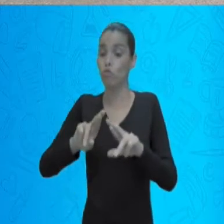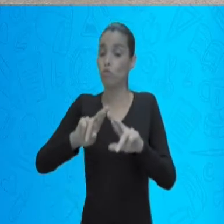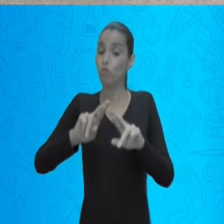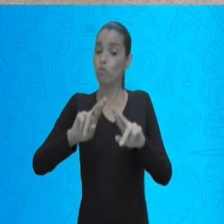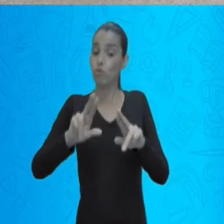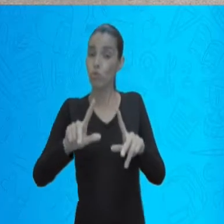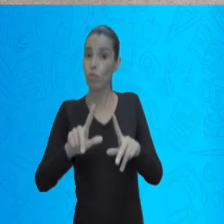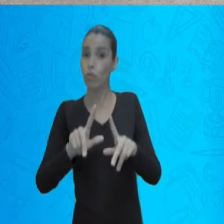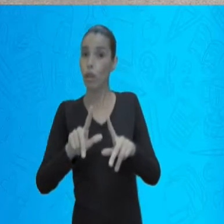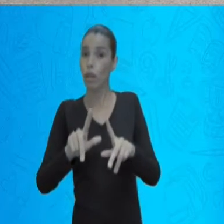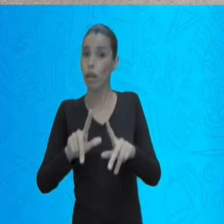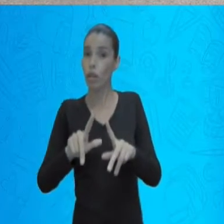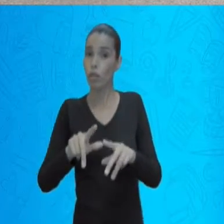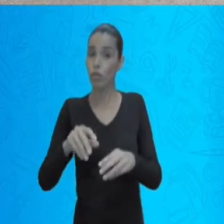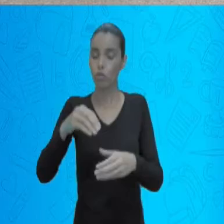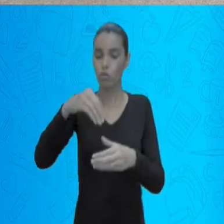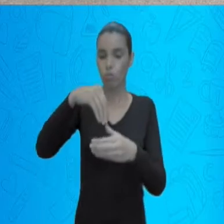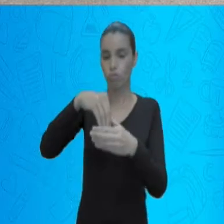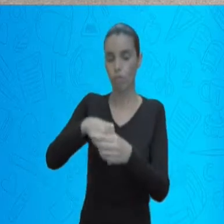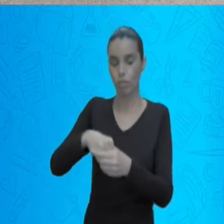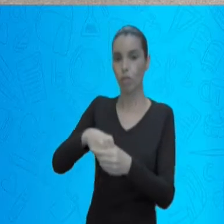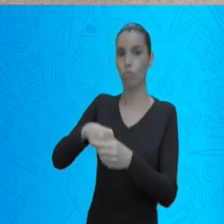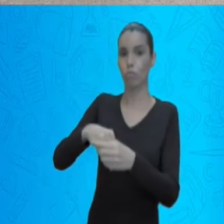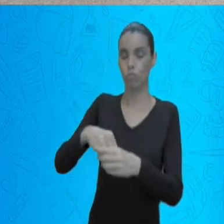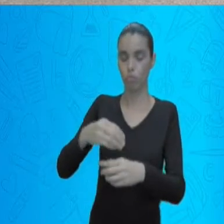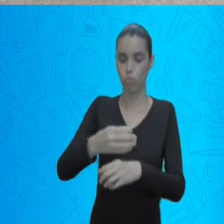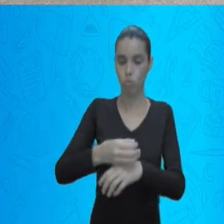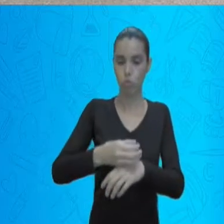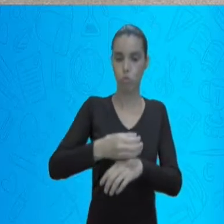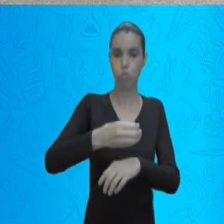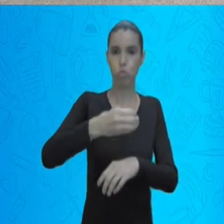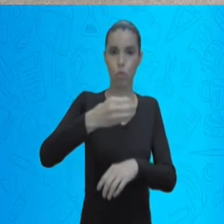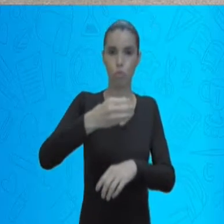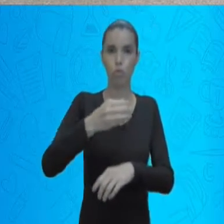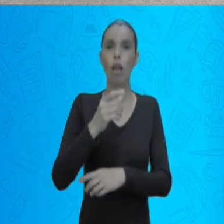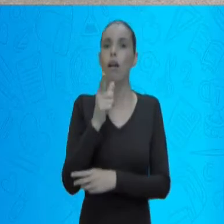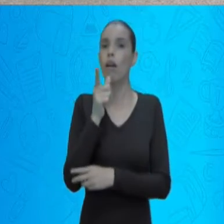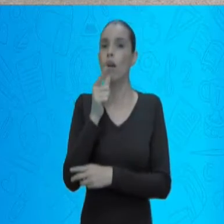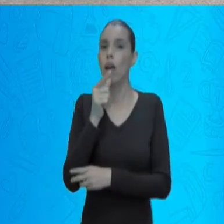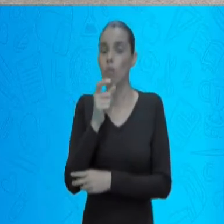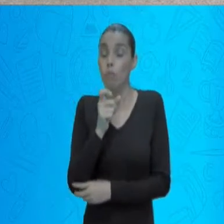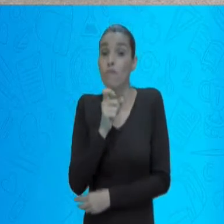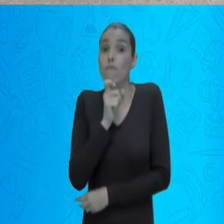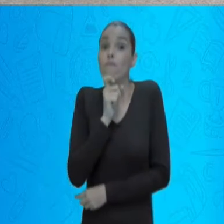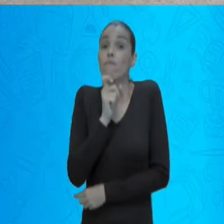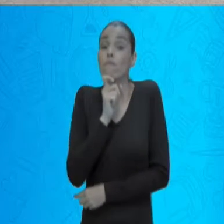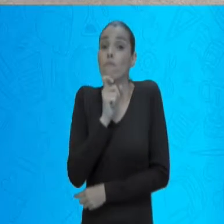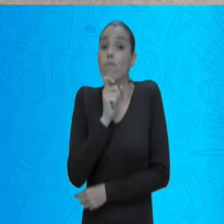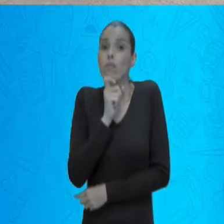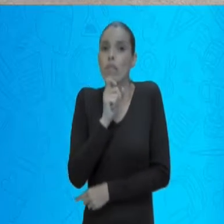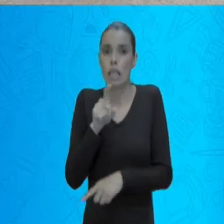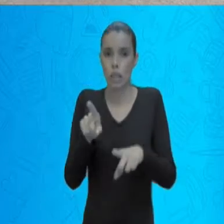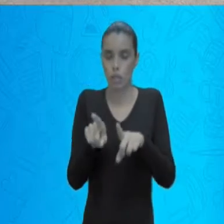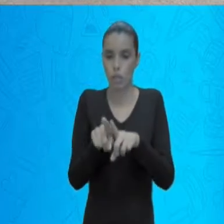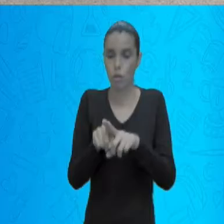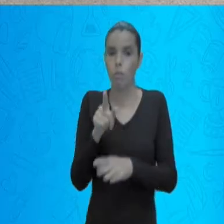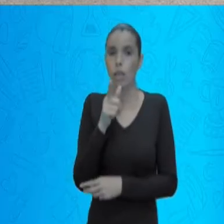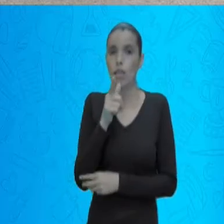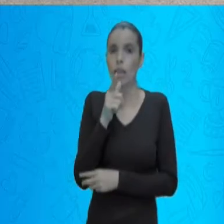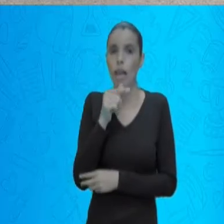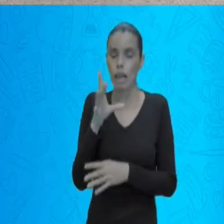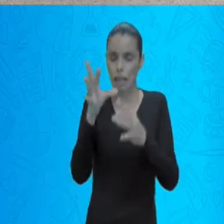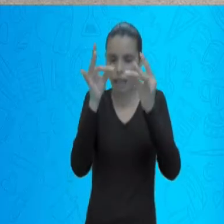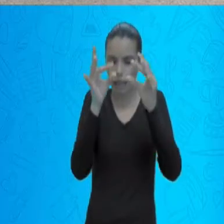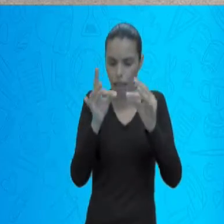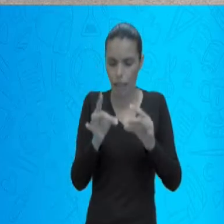um mesmo recipiente. Então não é mistura. É água no estado físico líquido e água